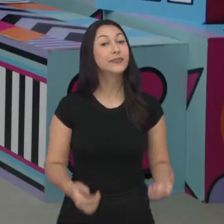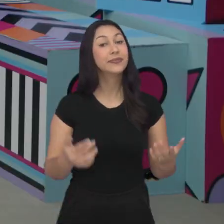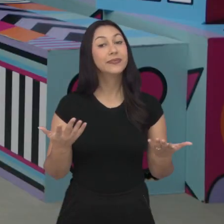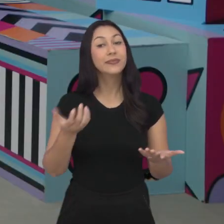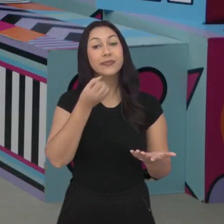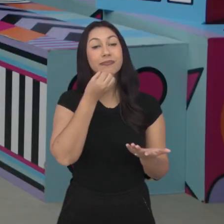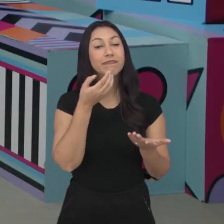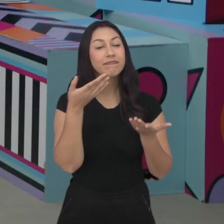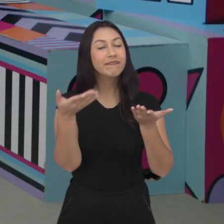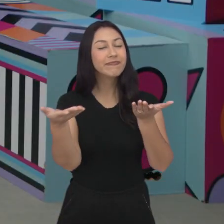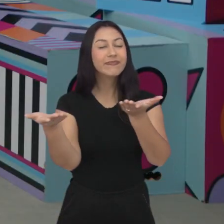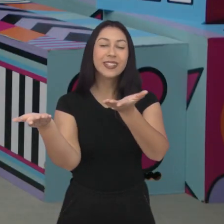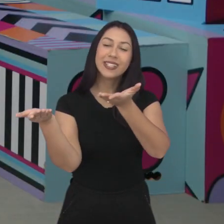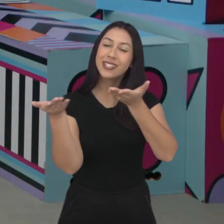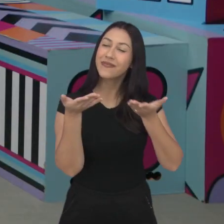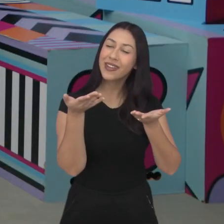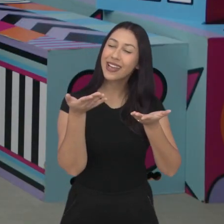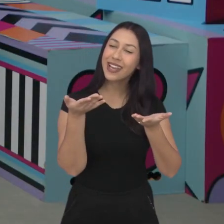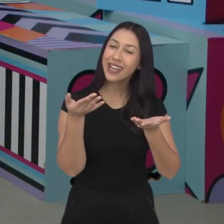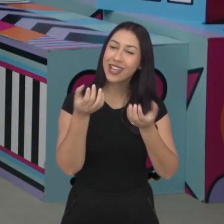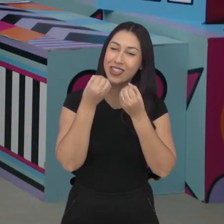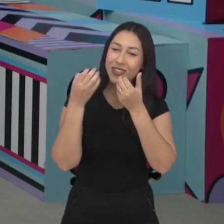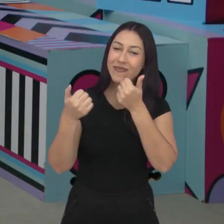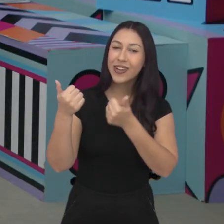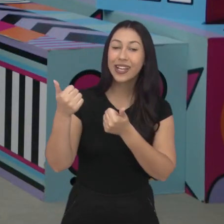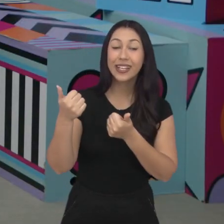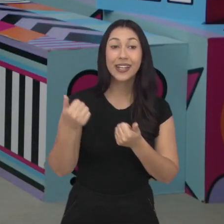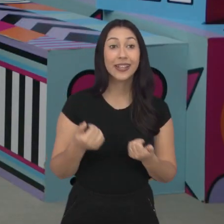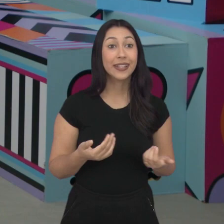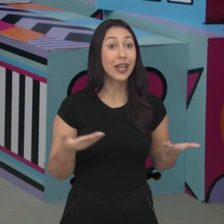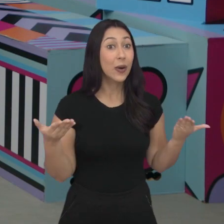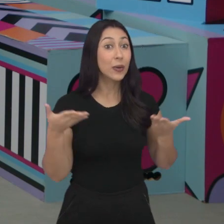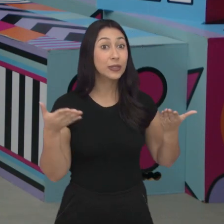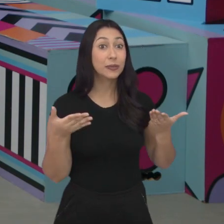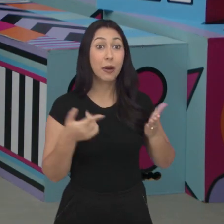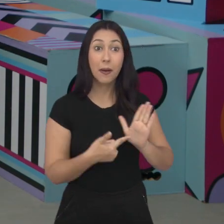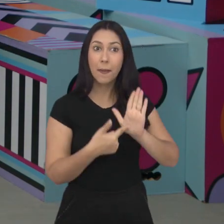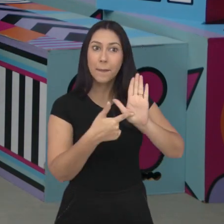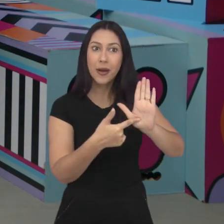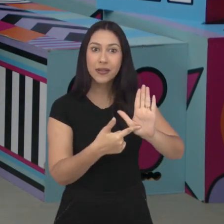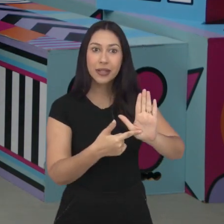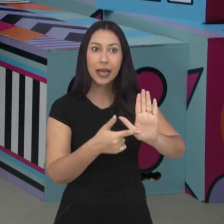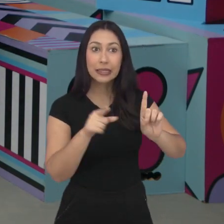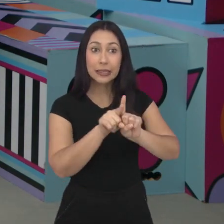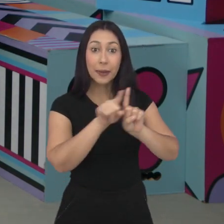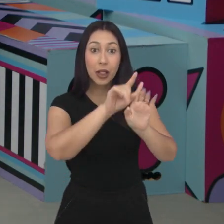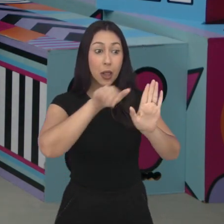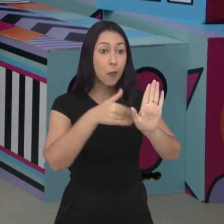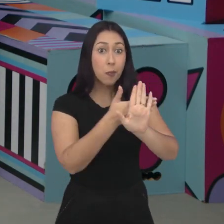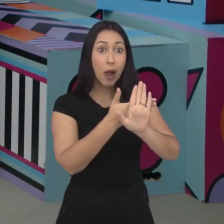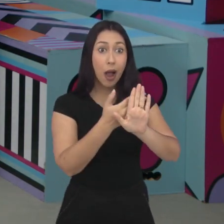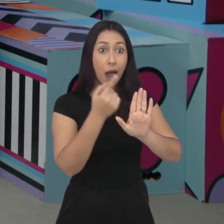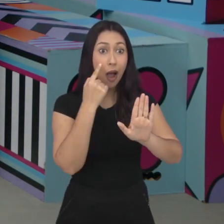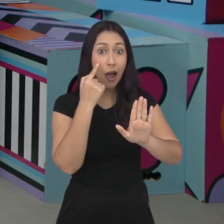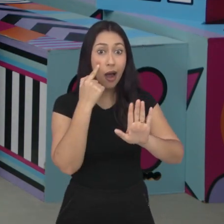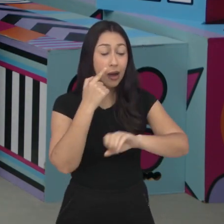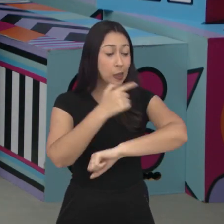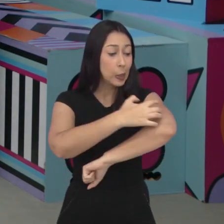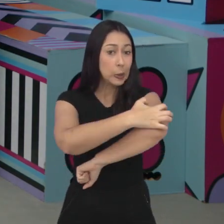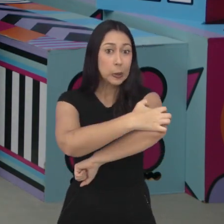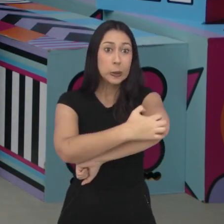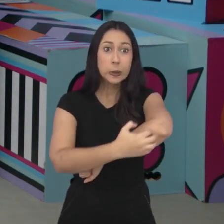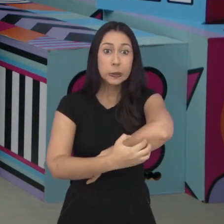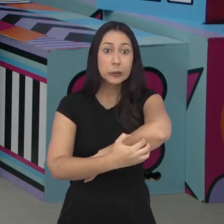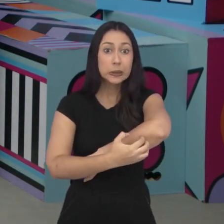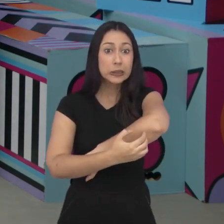Muito bom receber você aqui no Tá Ligado de novo. E aí, Guerra? Tudo bem? Hoje para falar dos bastidores da notícia. Vou mudar, ó. Vim aqui com a